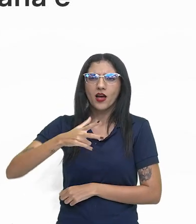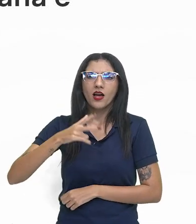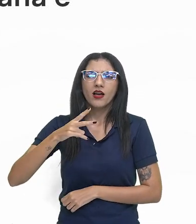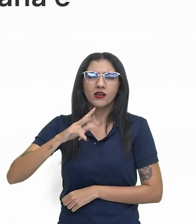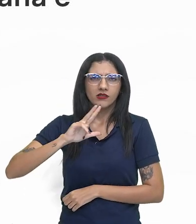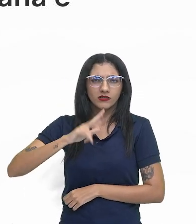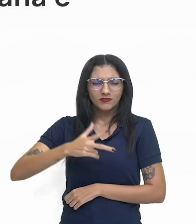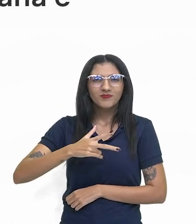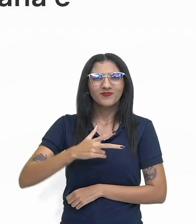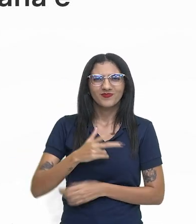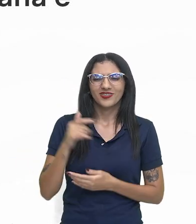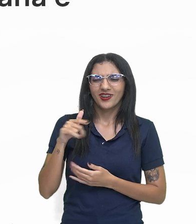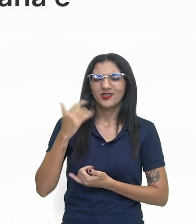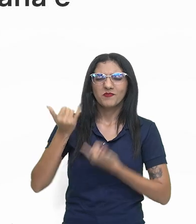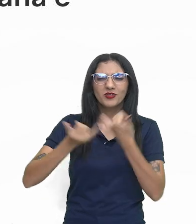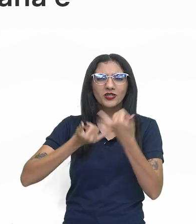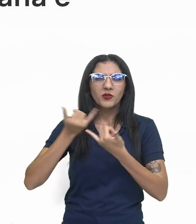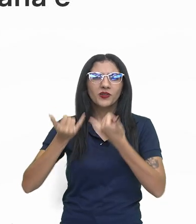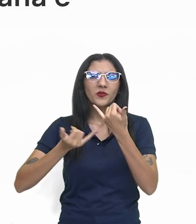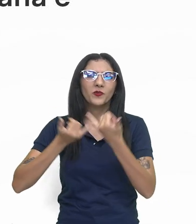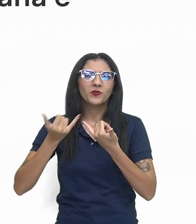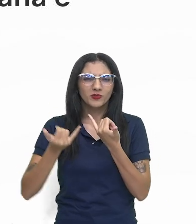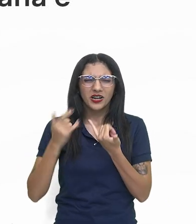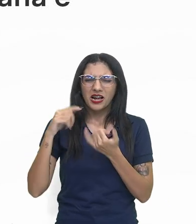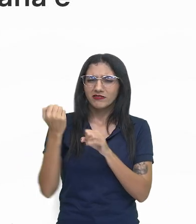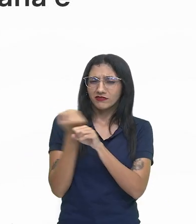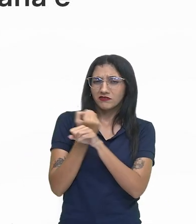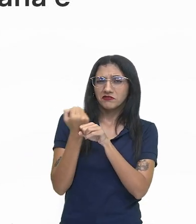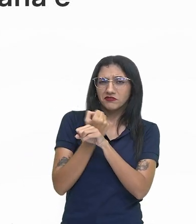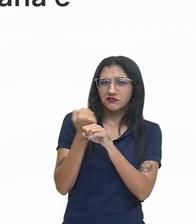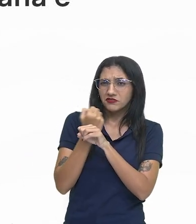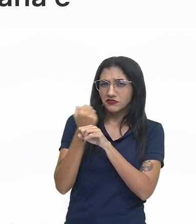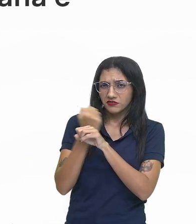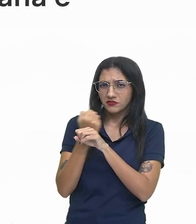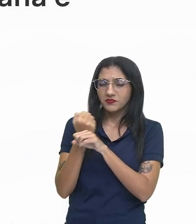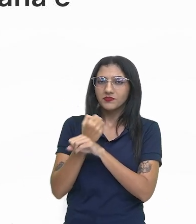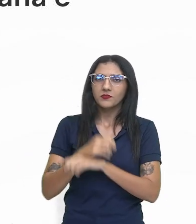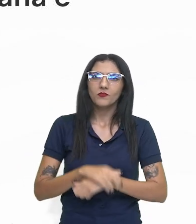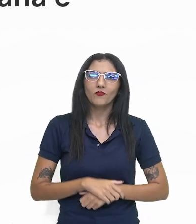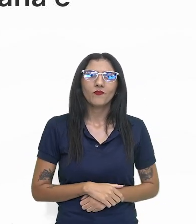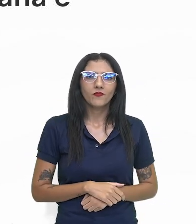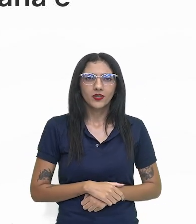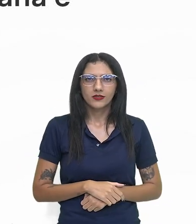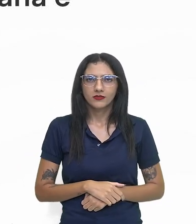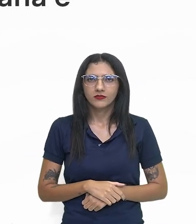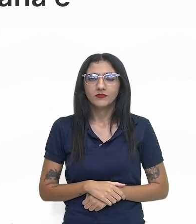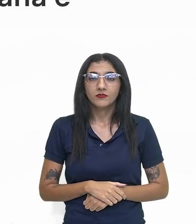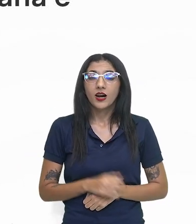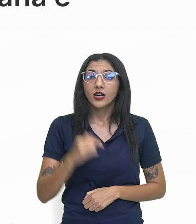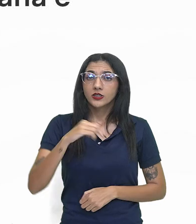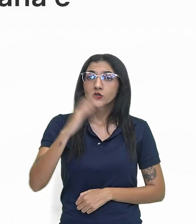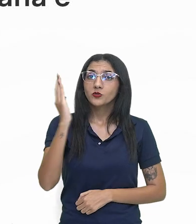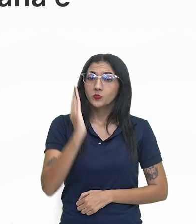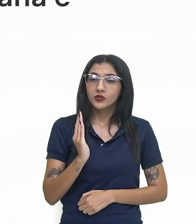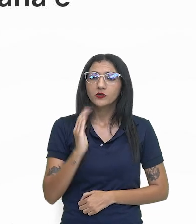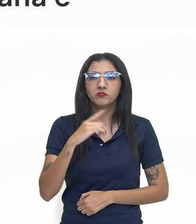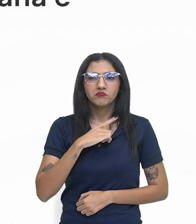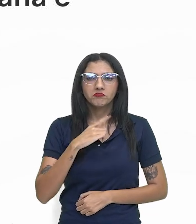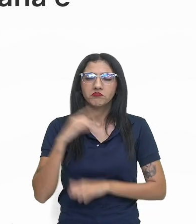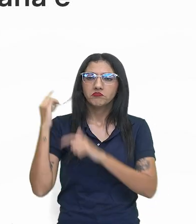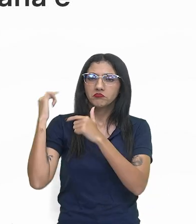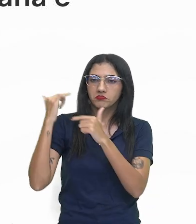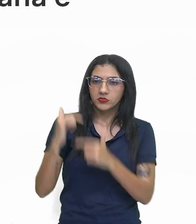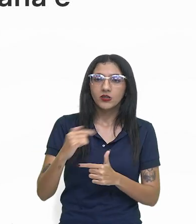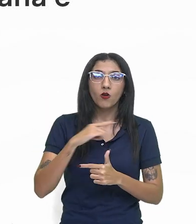dessa brincadeira de boi, que é uma tradição antiga daquele país. E no Brasil, essa tradição ela foi assimilada